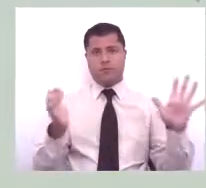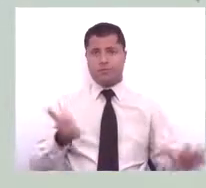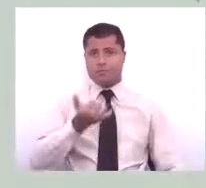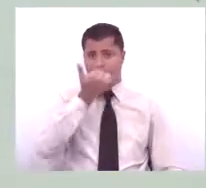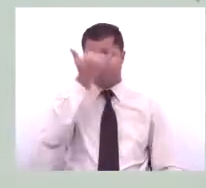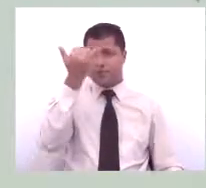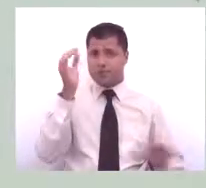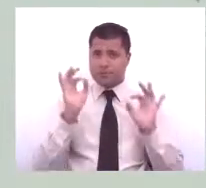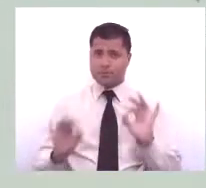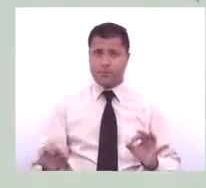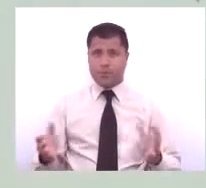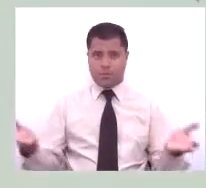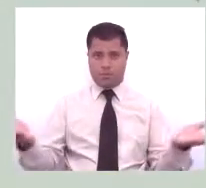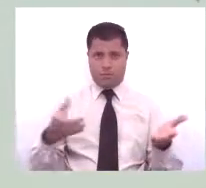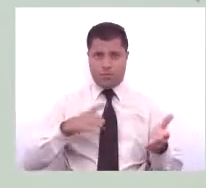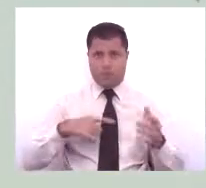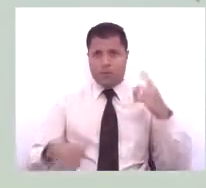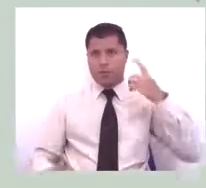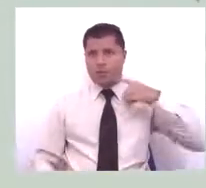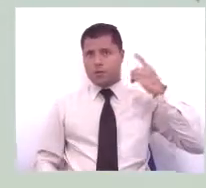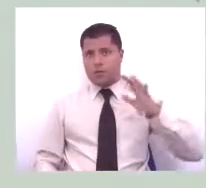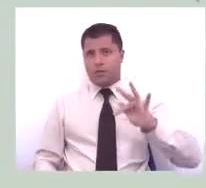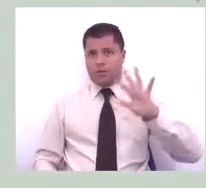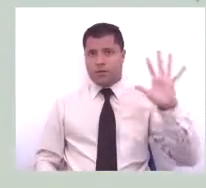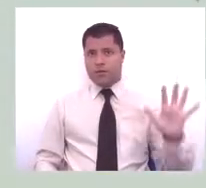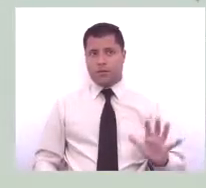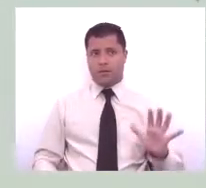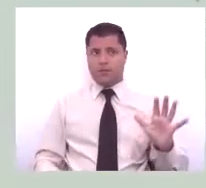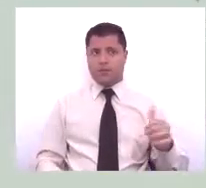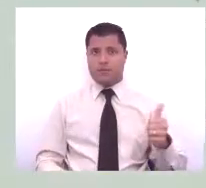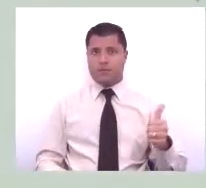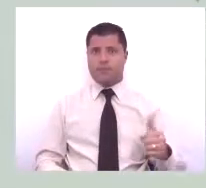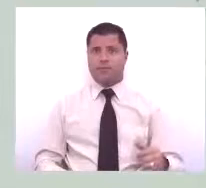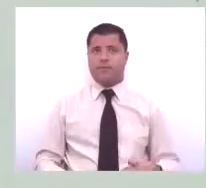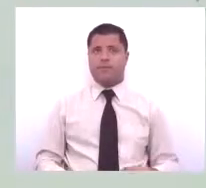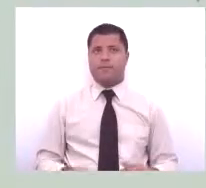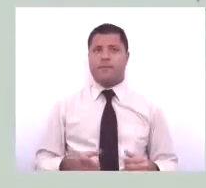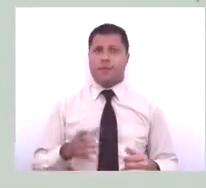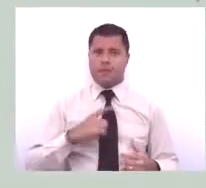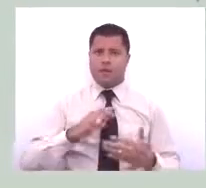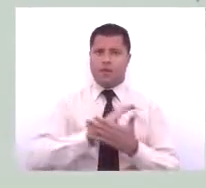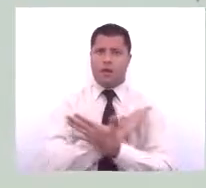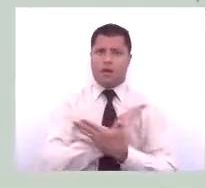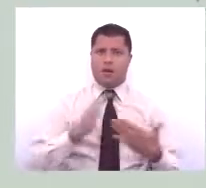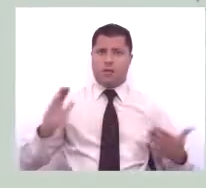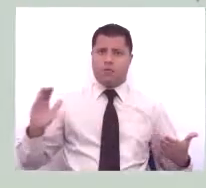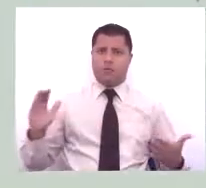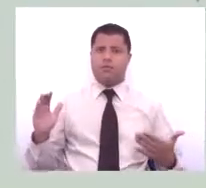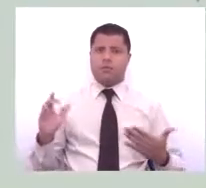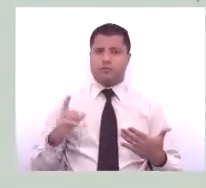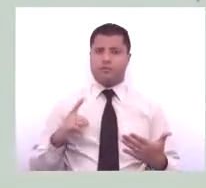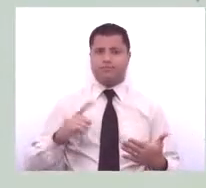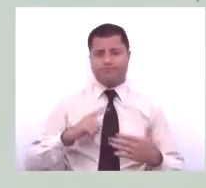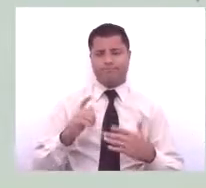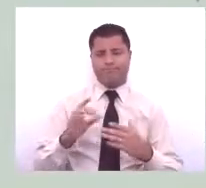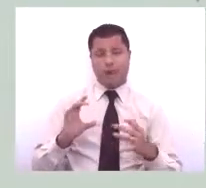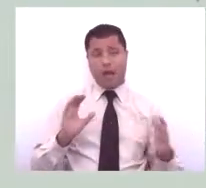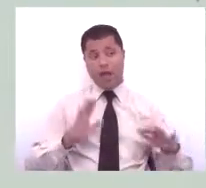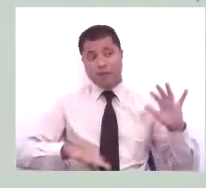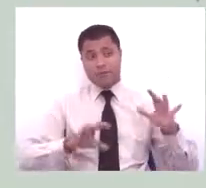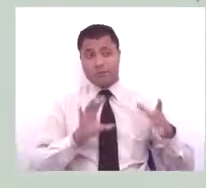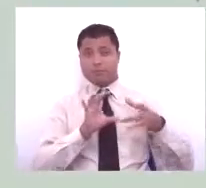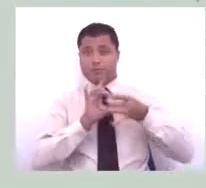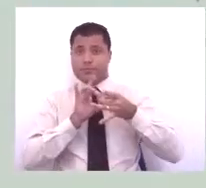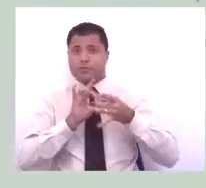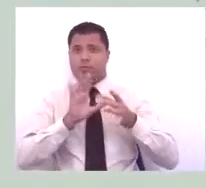hoje nenhum deputado federal domiciliado em Guarulhos, né? Tem alguns deputados que têm um leve laço com a cidade, mas